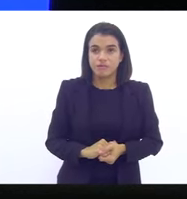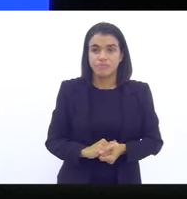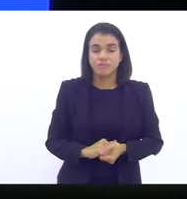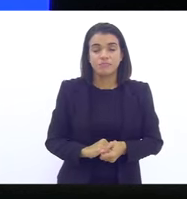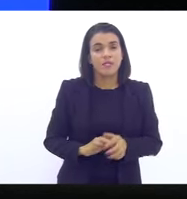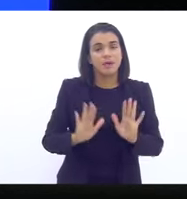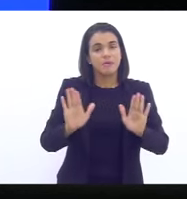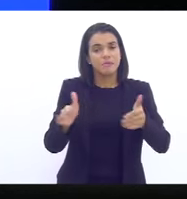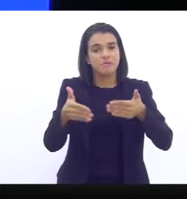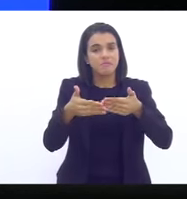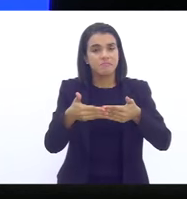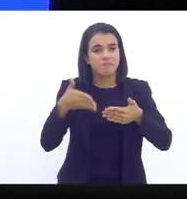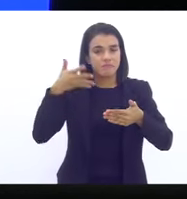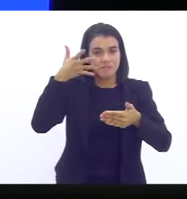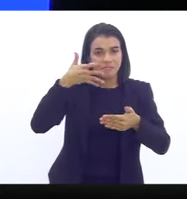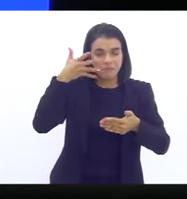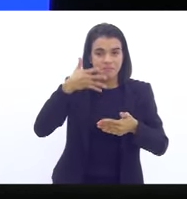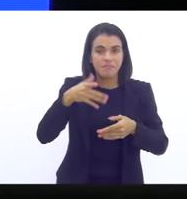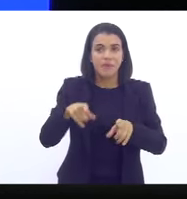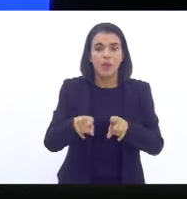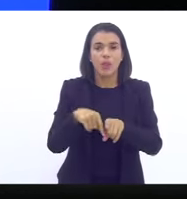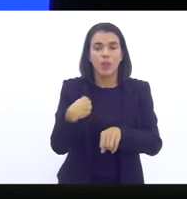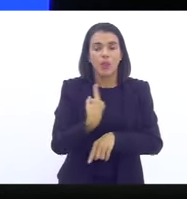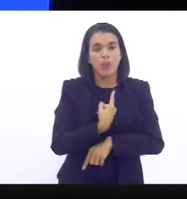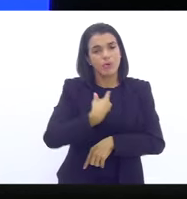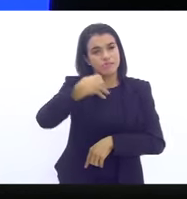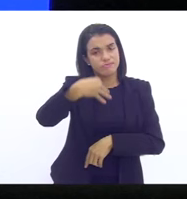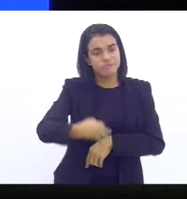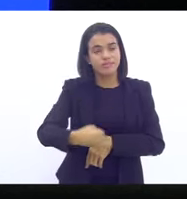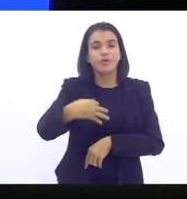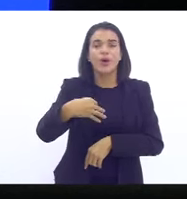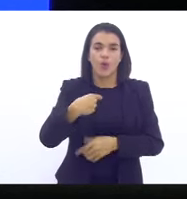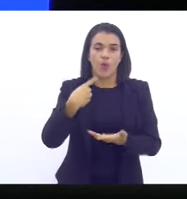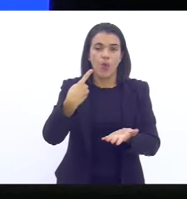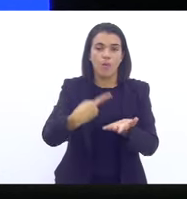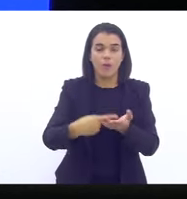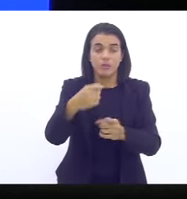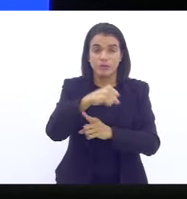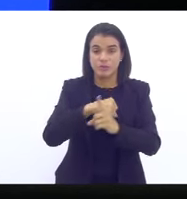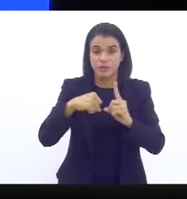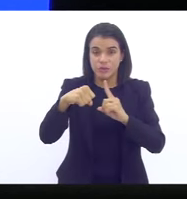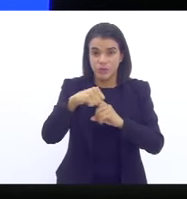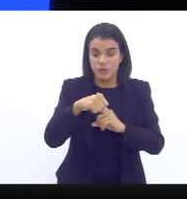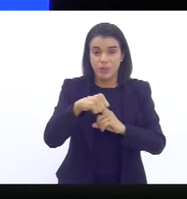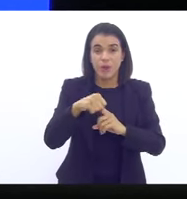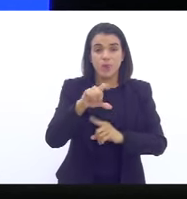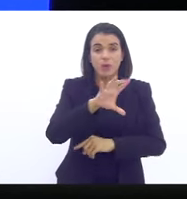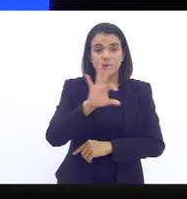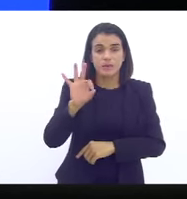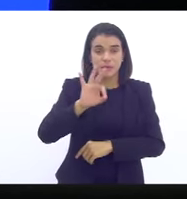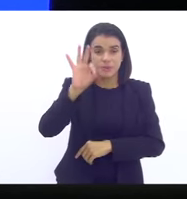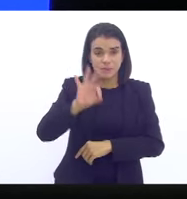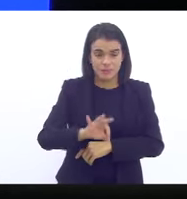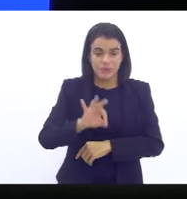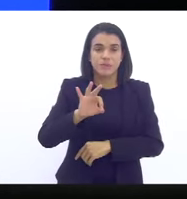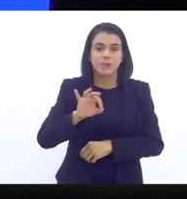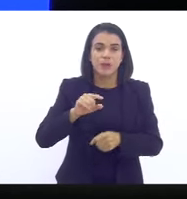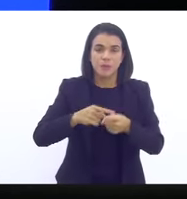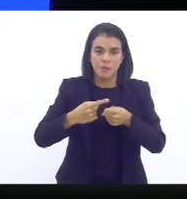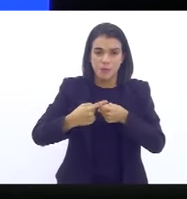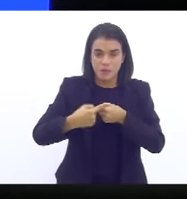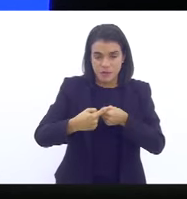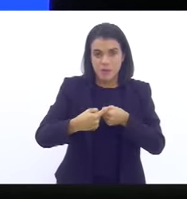Para finalizar, reafirmamos nosso compromisso social com 100% dos nossos